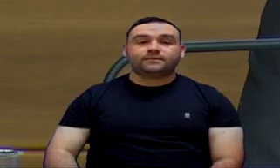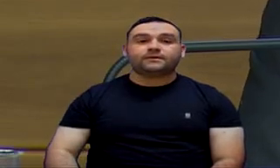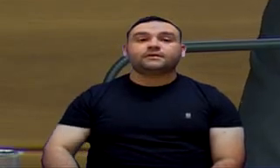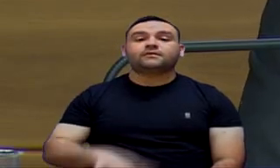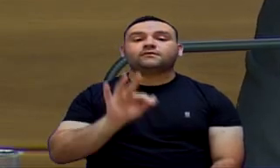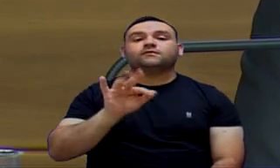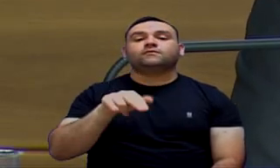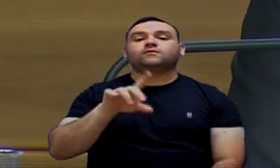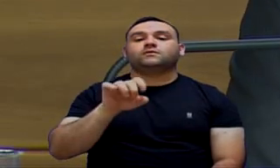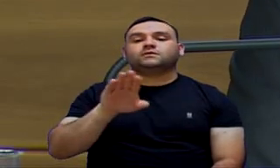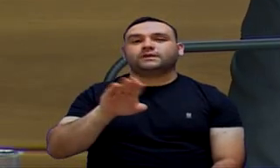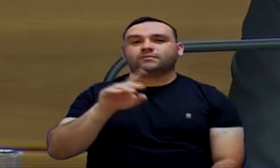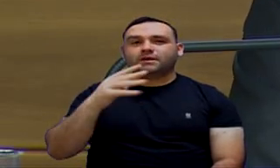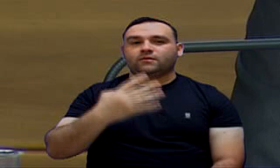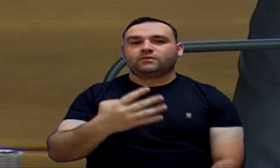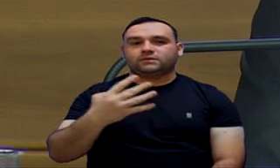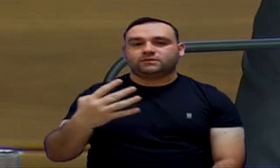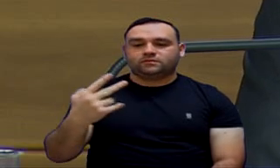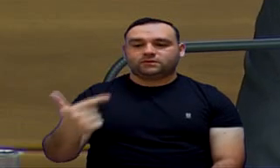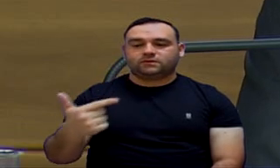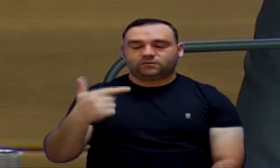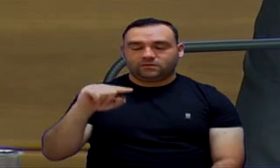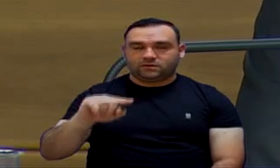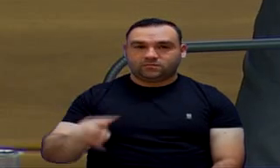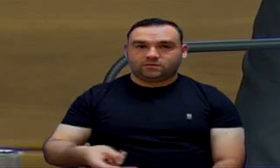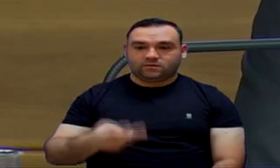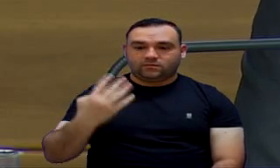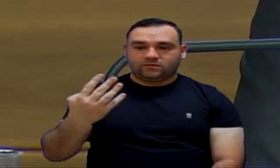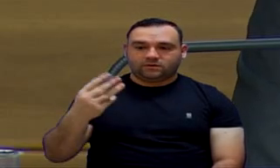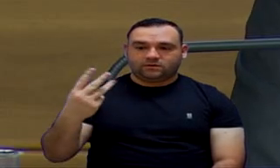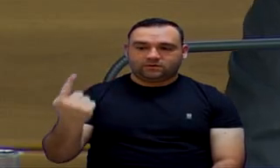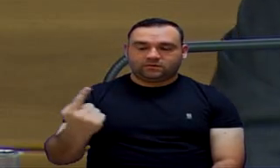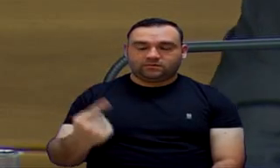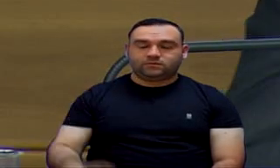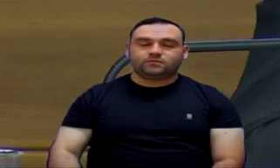o fundeb de 442 milhões 431